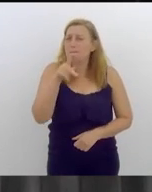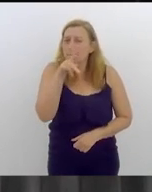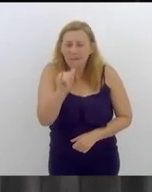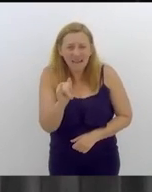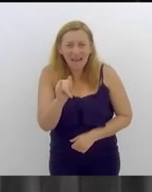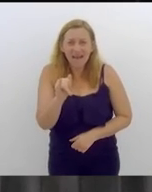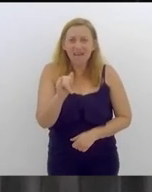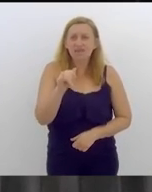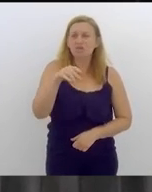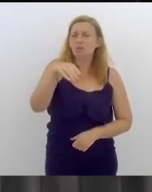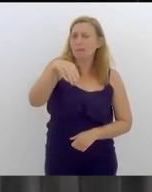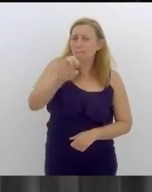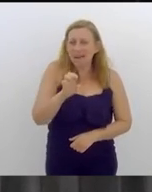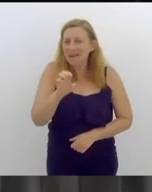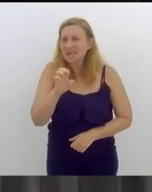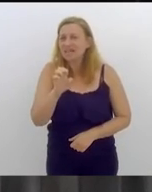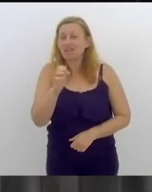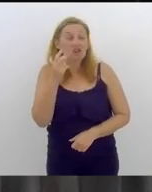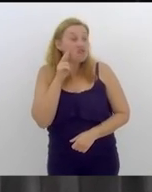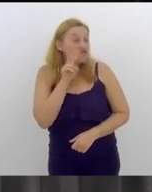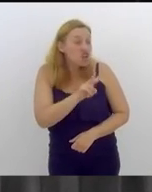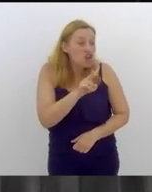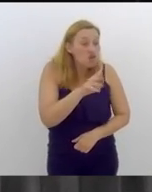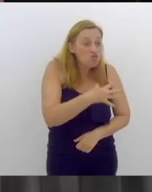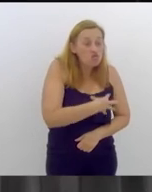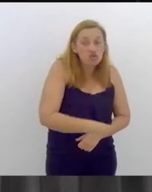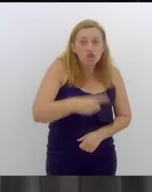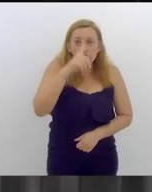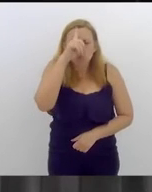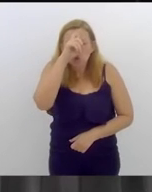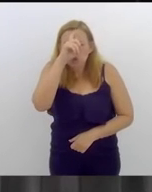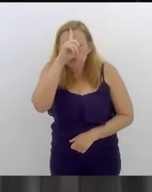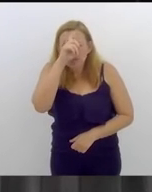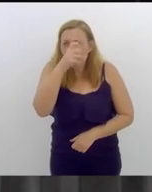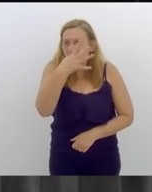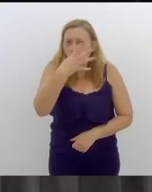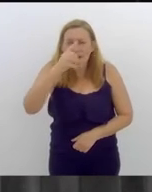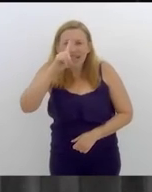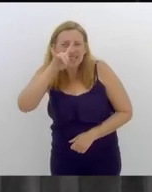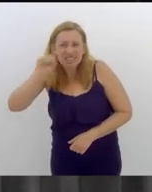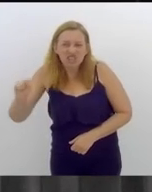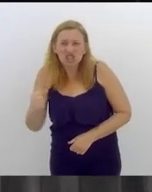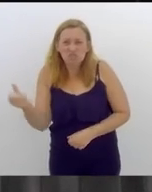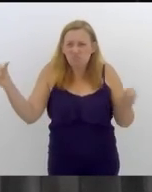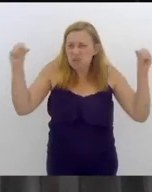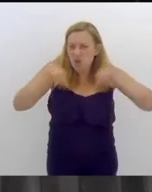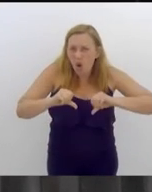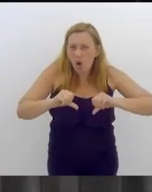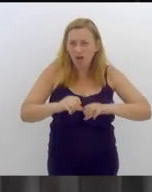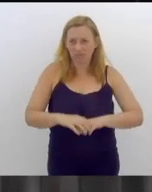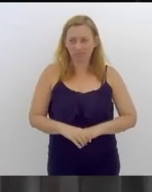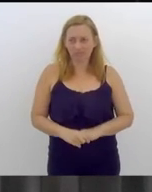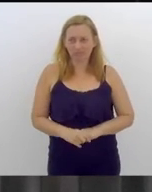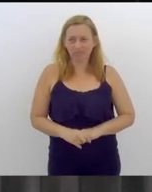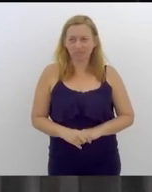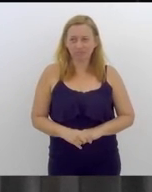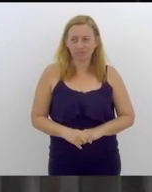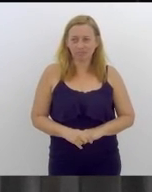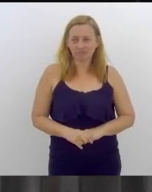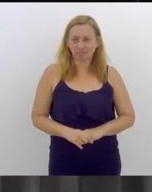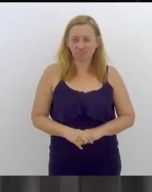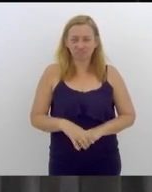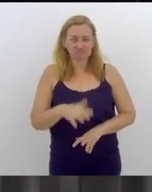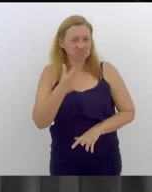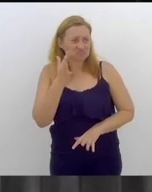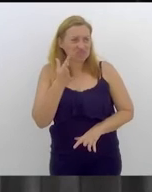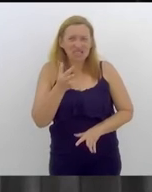de uma mãe ver seu filho entubado 40 dias e pior sem ter a